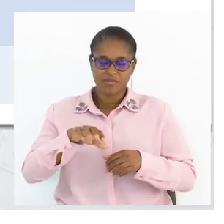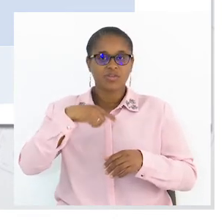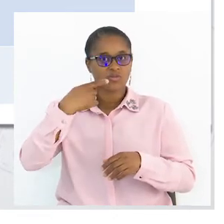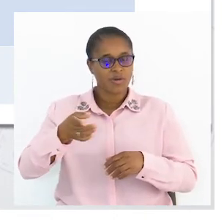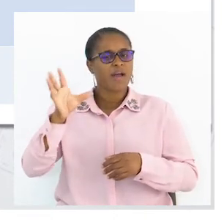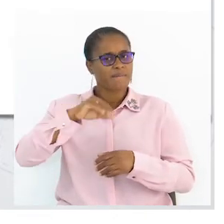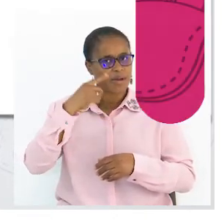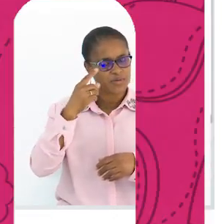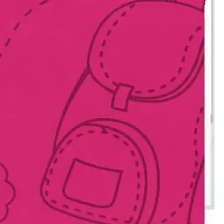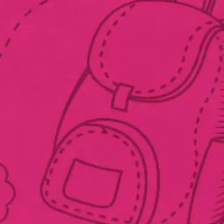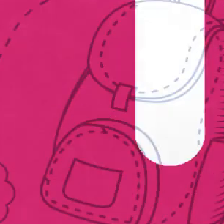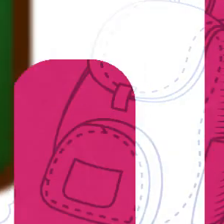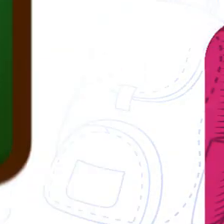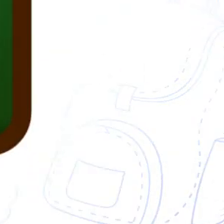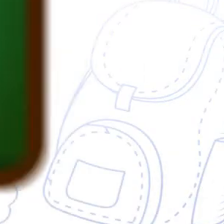um pequeno trabalho.